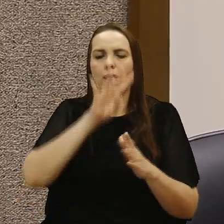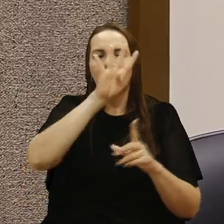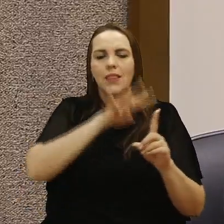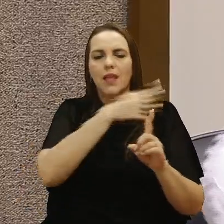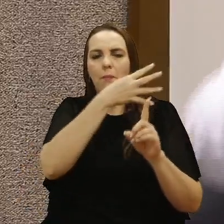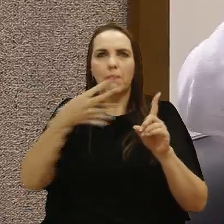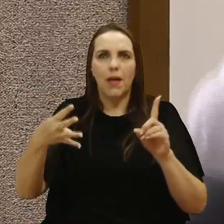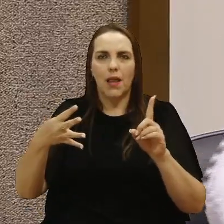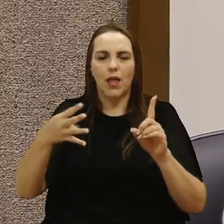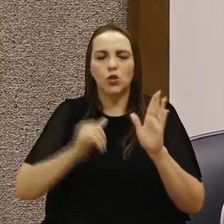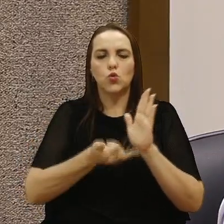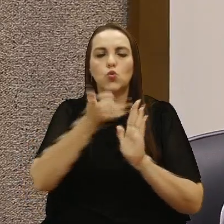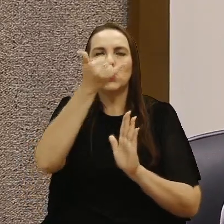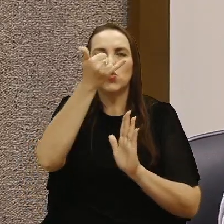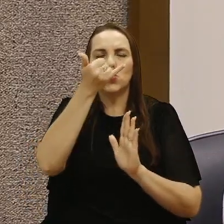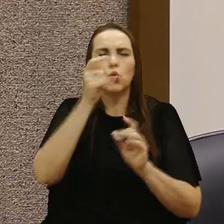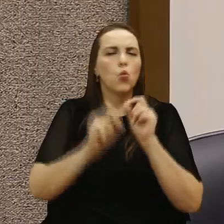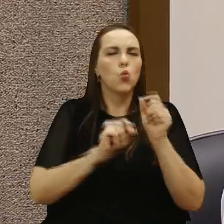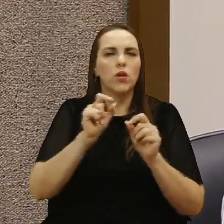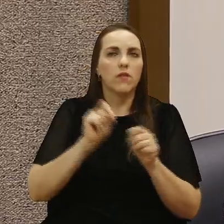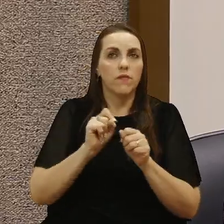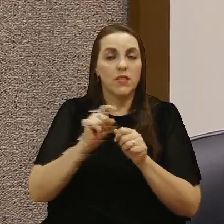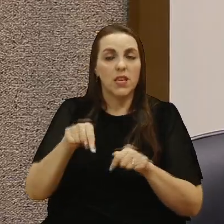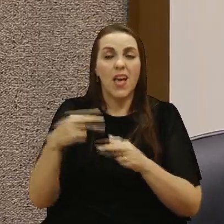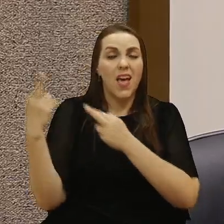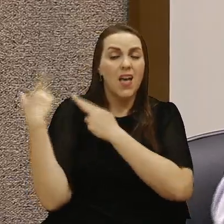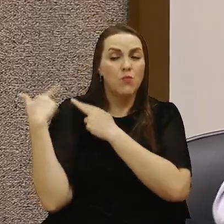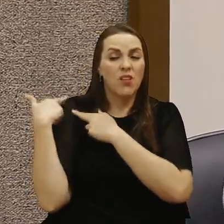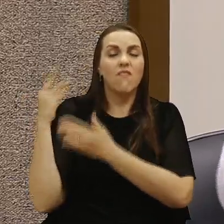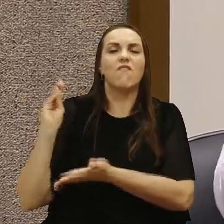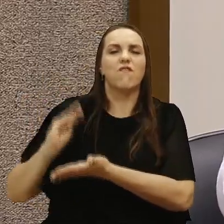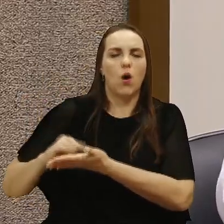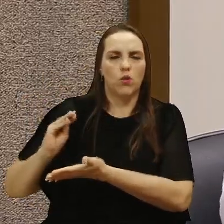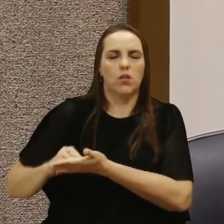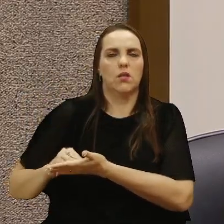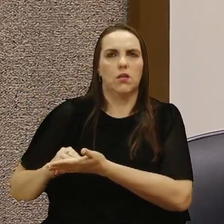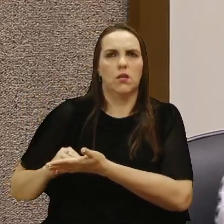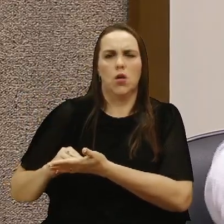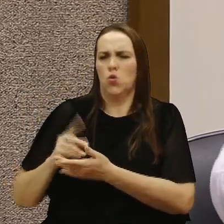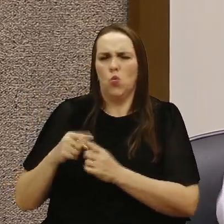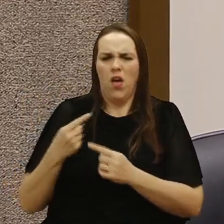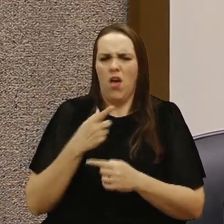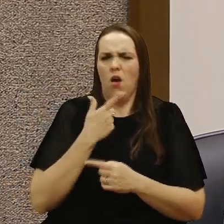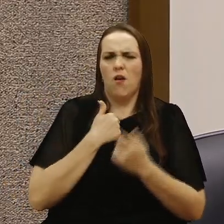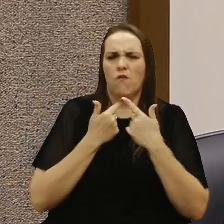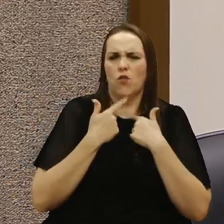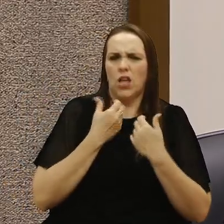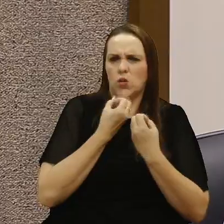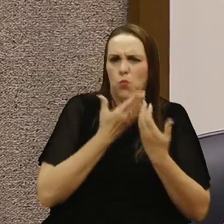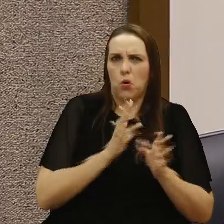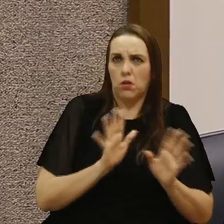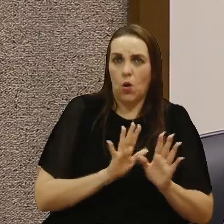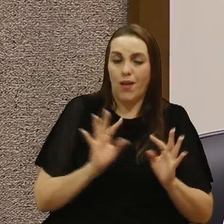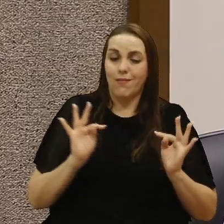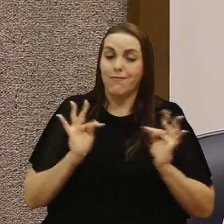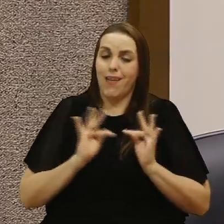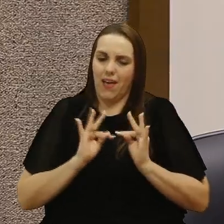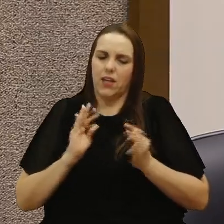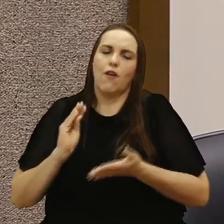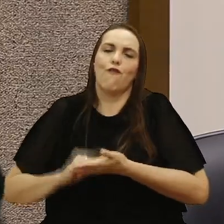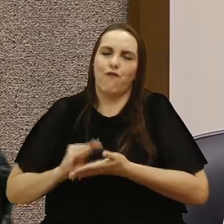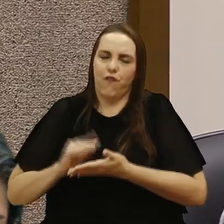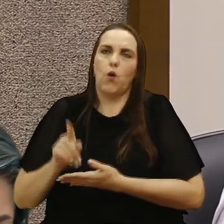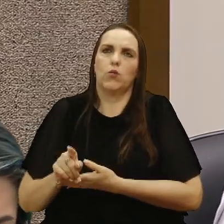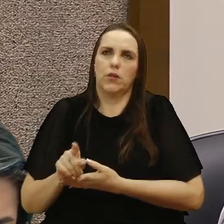juros. O que está sendo feito aqui é uma irresponsabilidade. E não por falta de boa vontade, mas por falta de técnica, infelizmente, Zé D'Ambrosio.